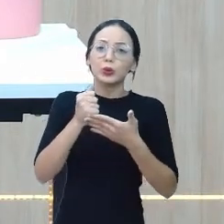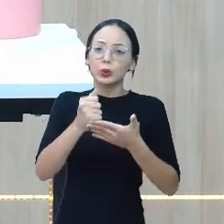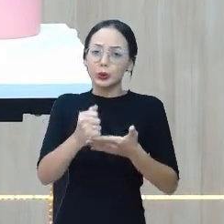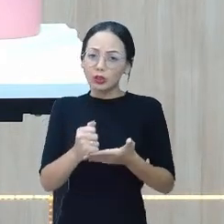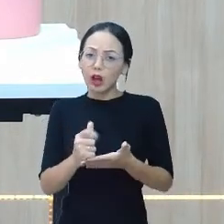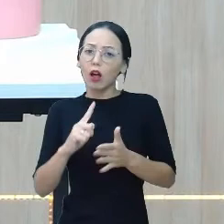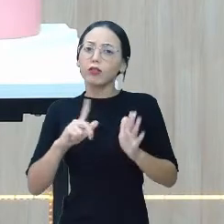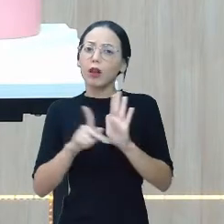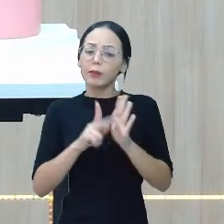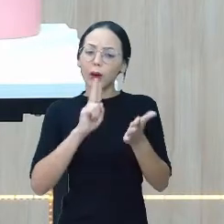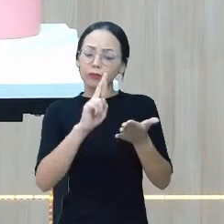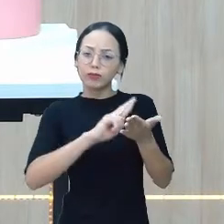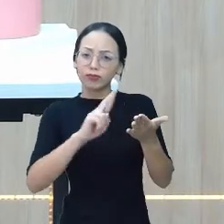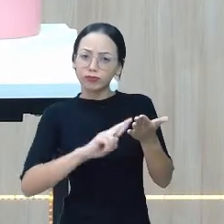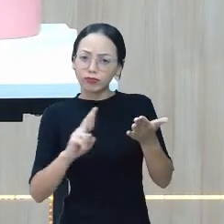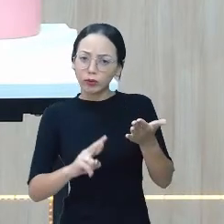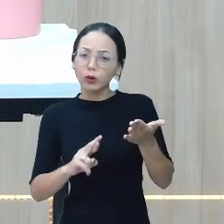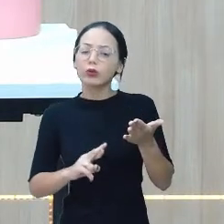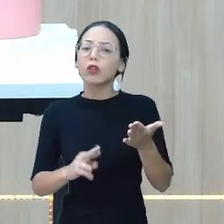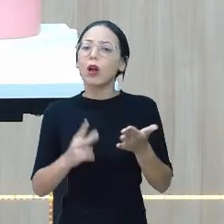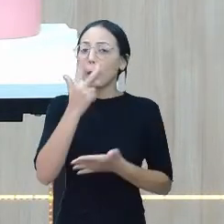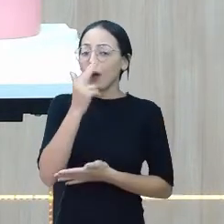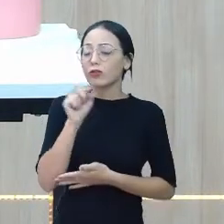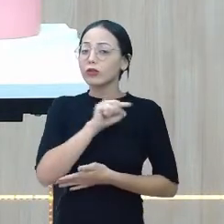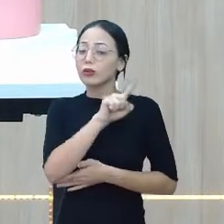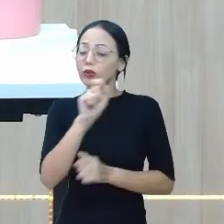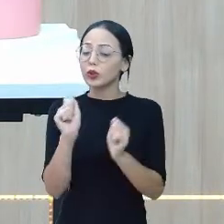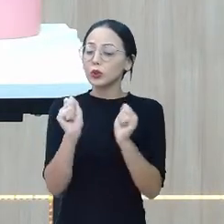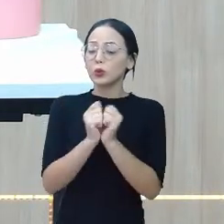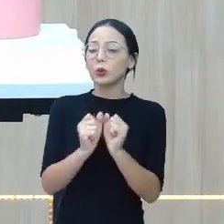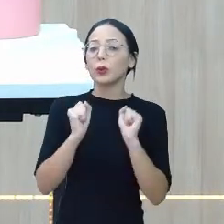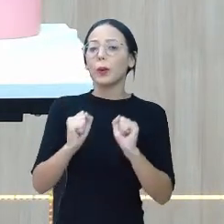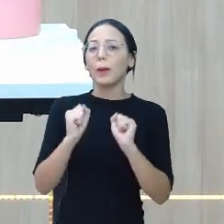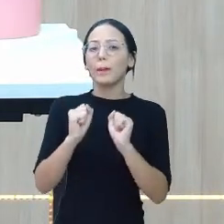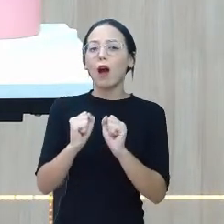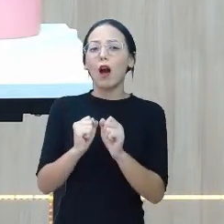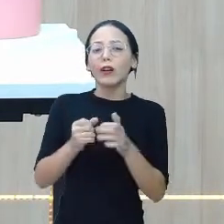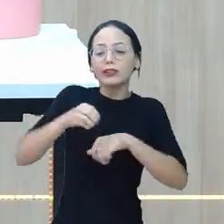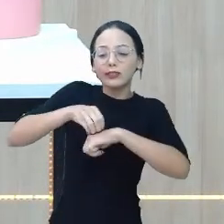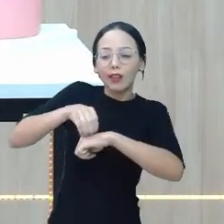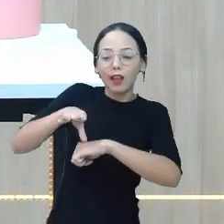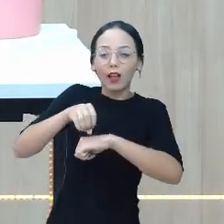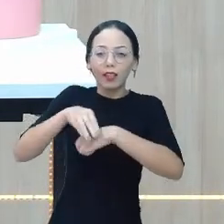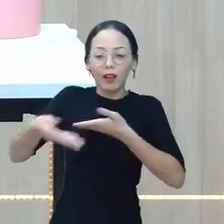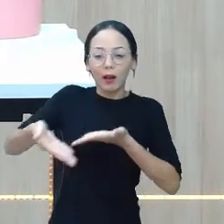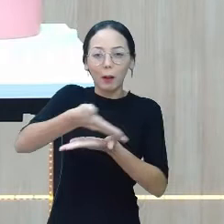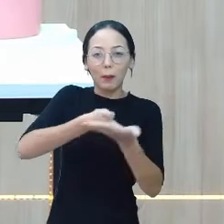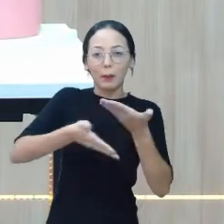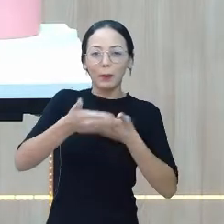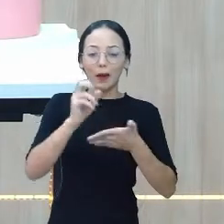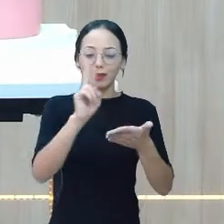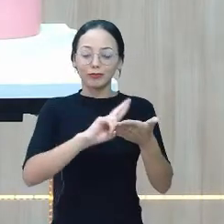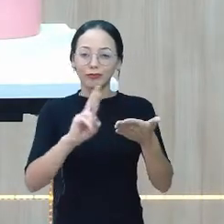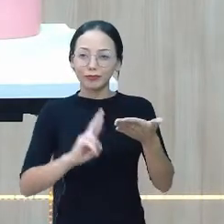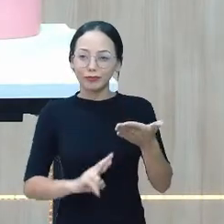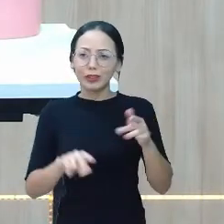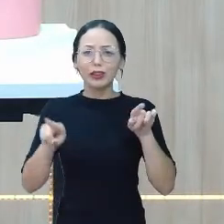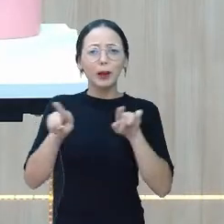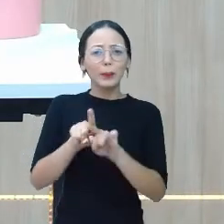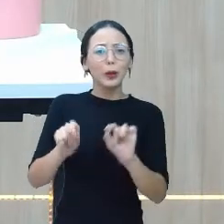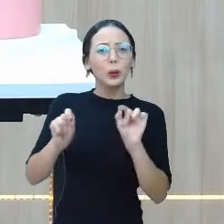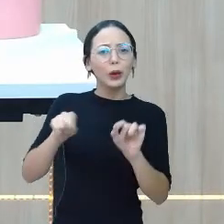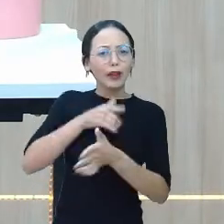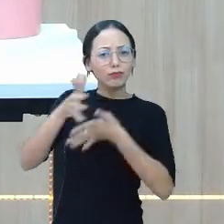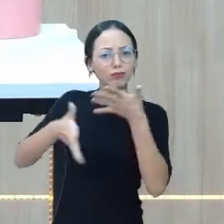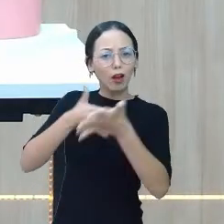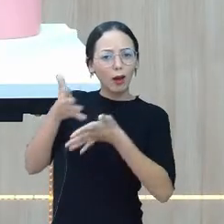quiz no final. Eu acredito que quem estiver junto vai poder ajudar, dar algumas dicas. E até ouvir vocês também,